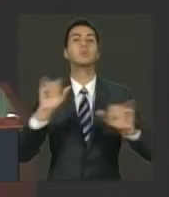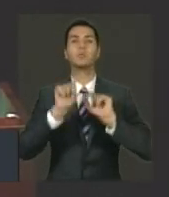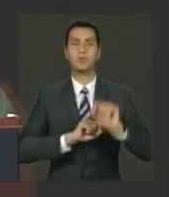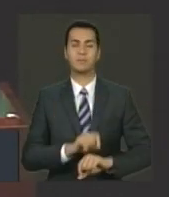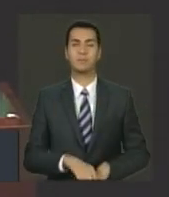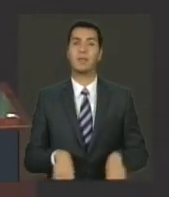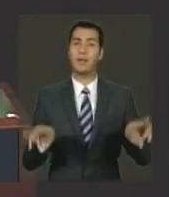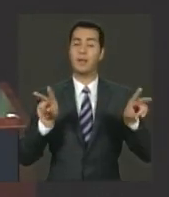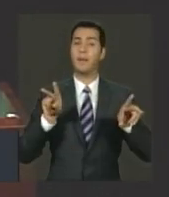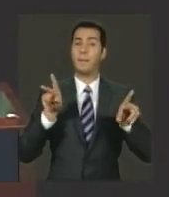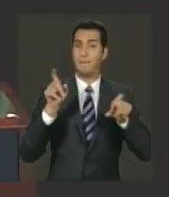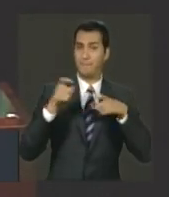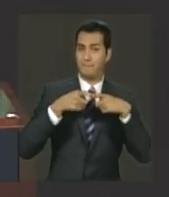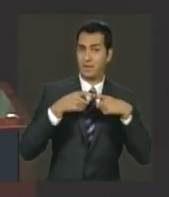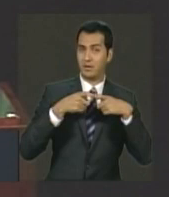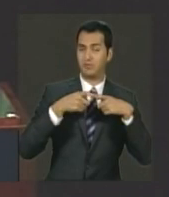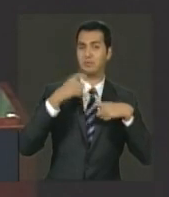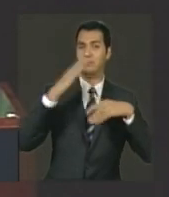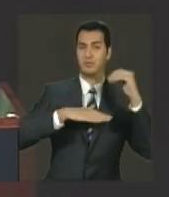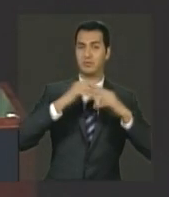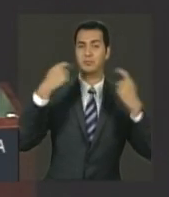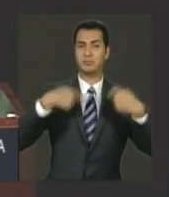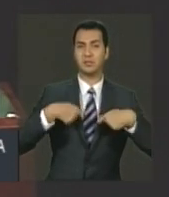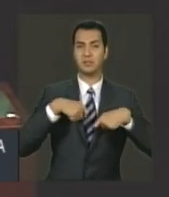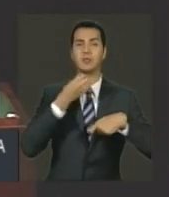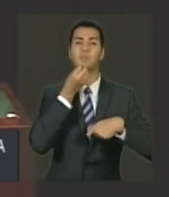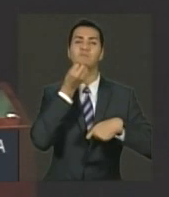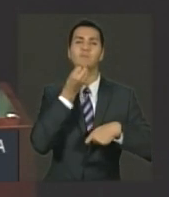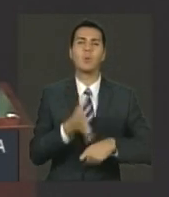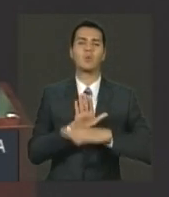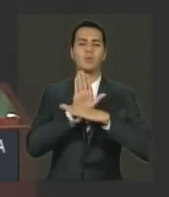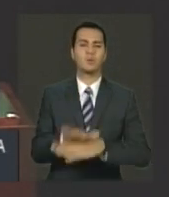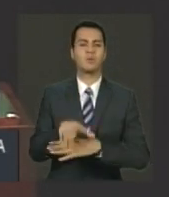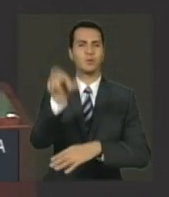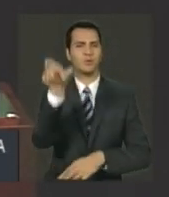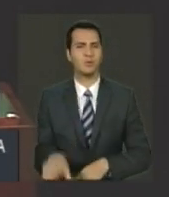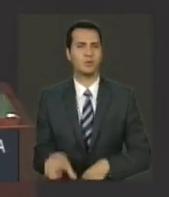bem para seus pacientes. Ou seja,